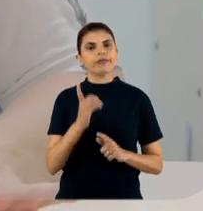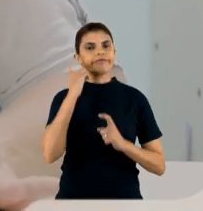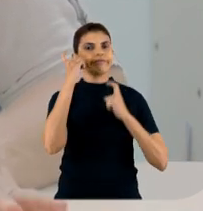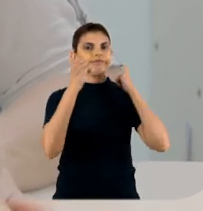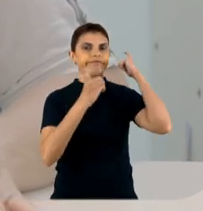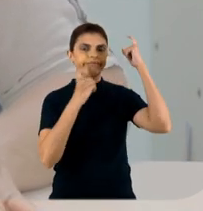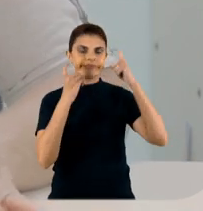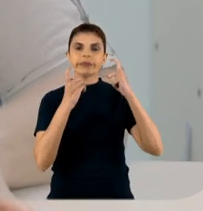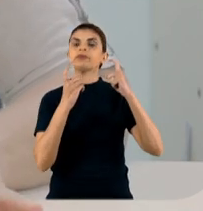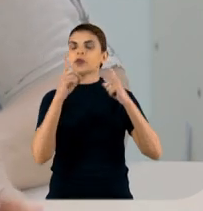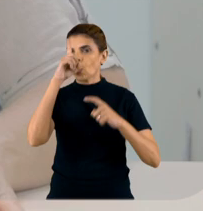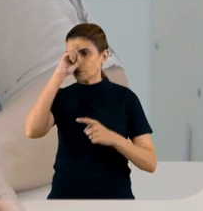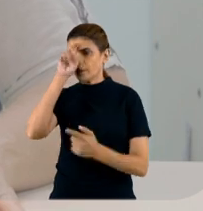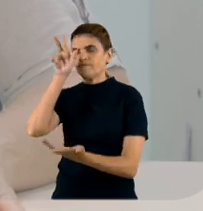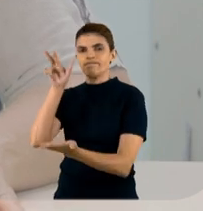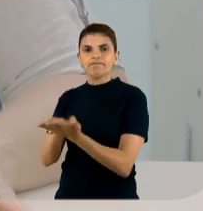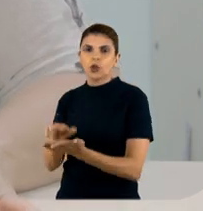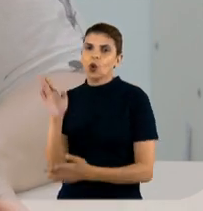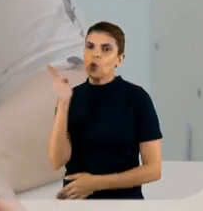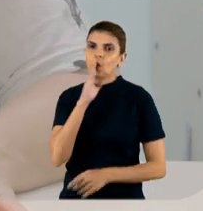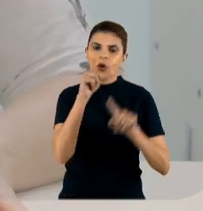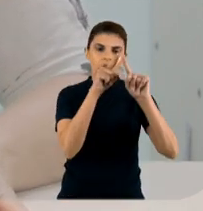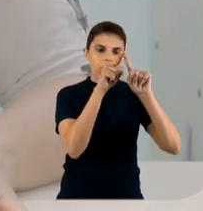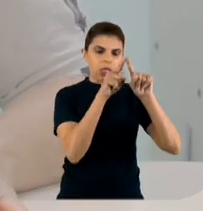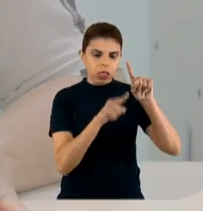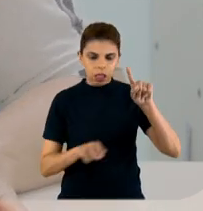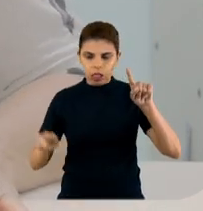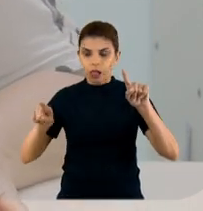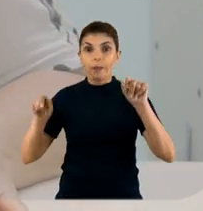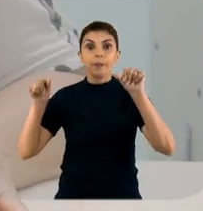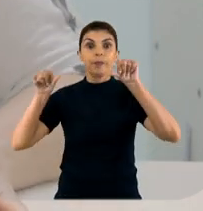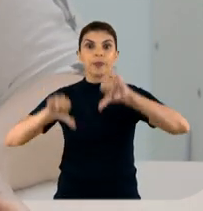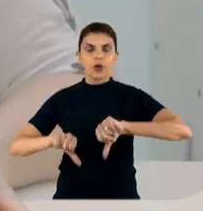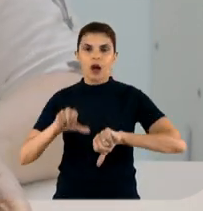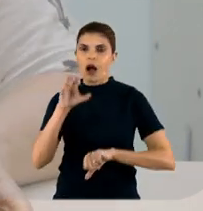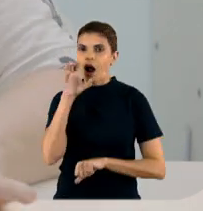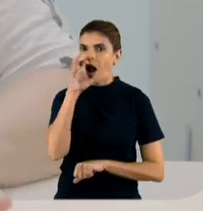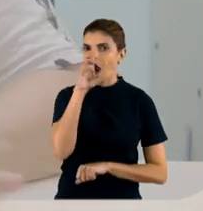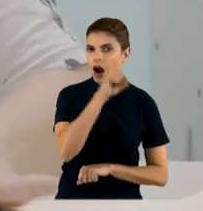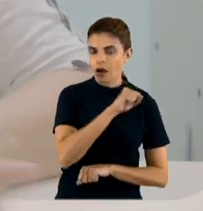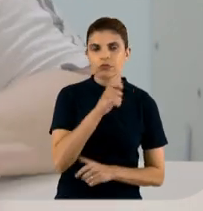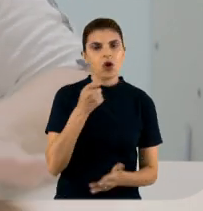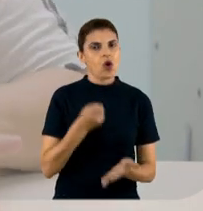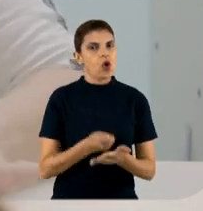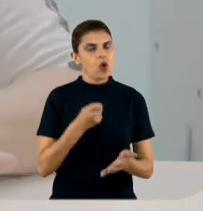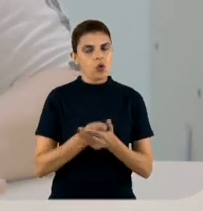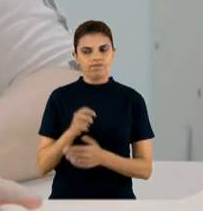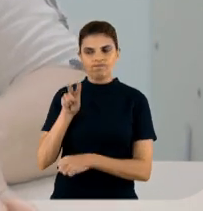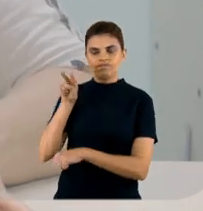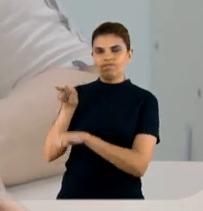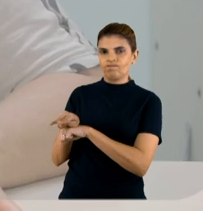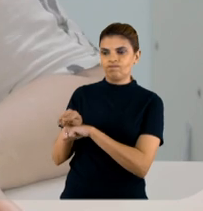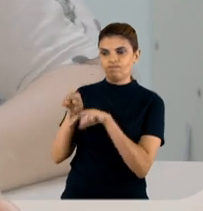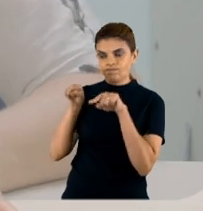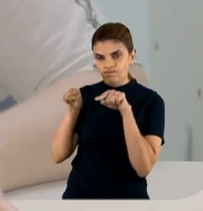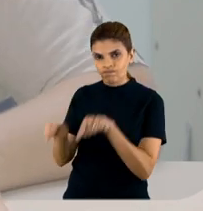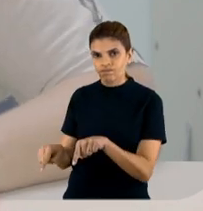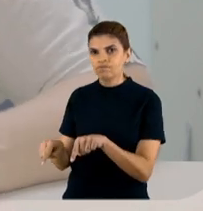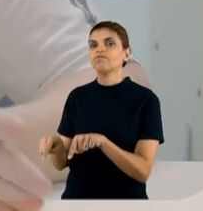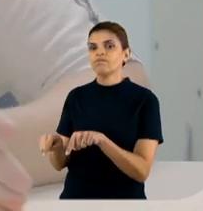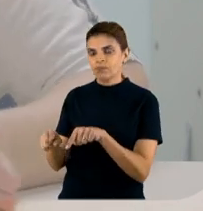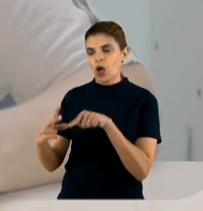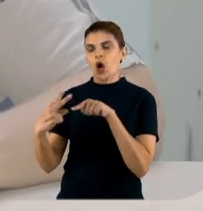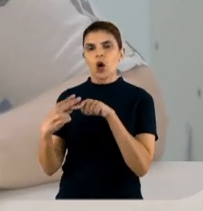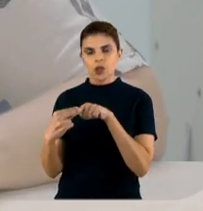essa pessoa tem que ser internada porque provavelmente aquilo tá numa curva de piora rápida e você tem que ter uma vigilância sobre essa